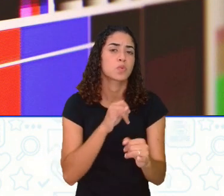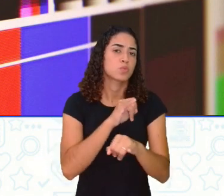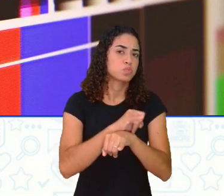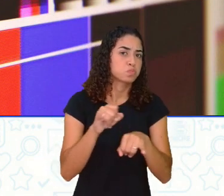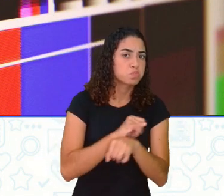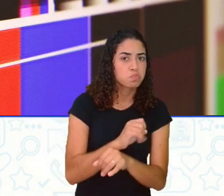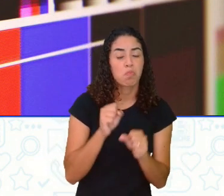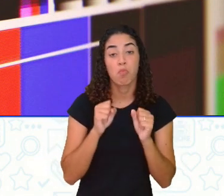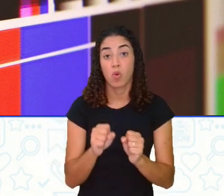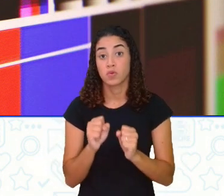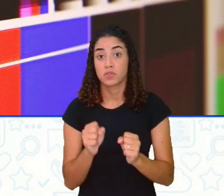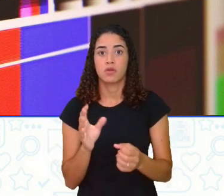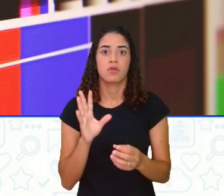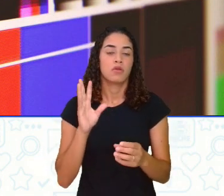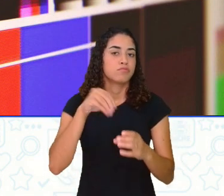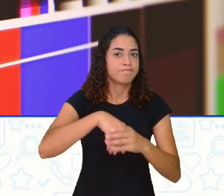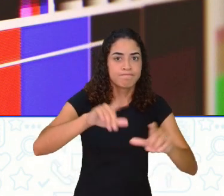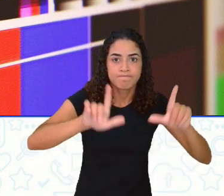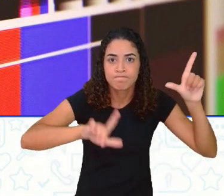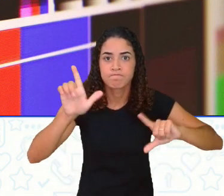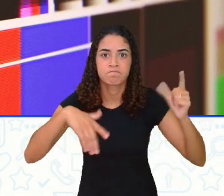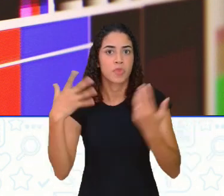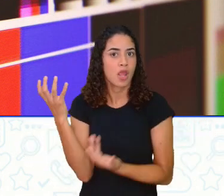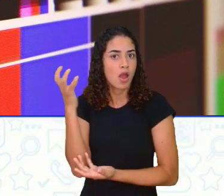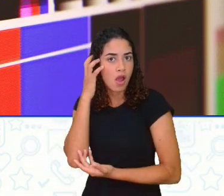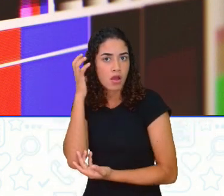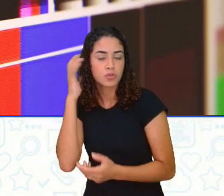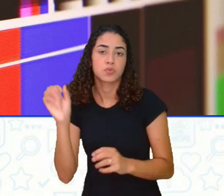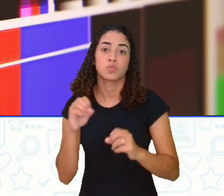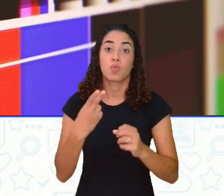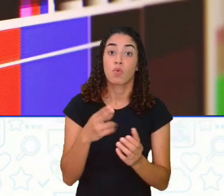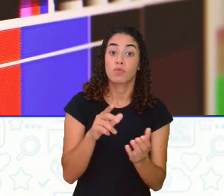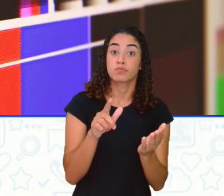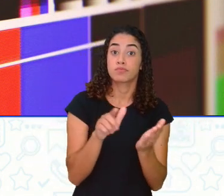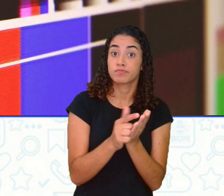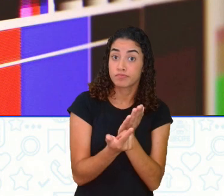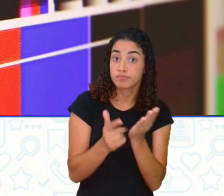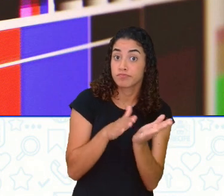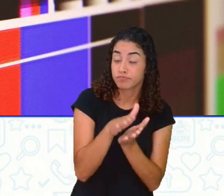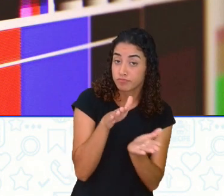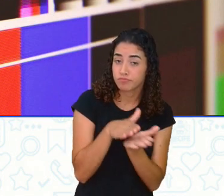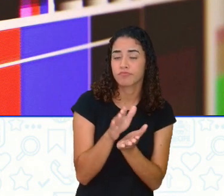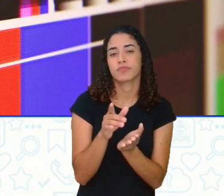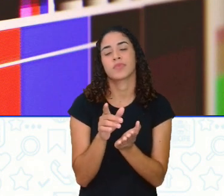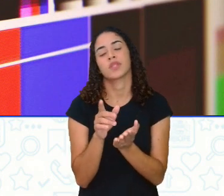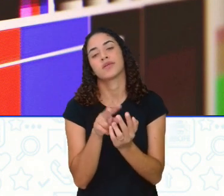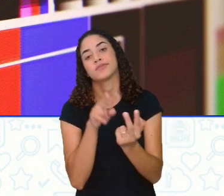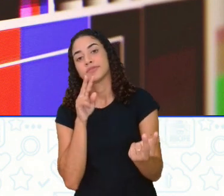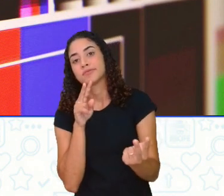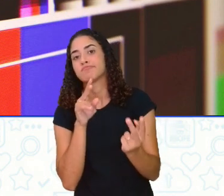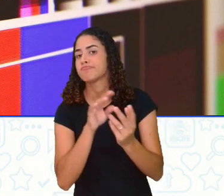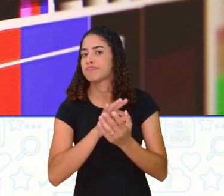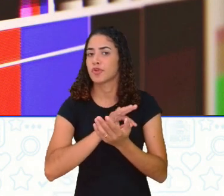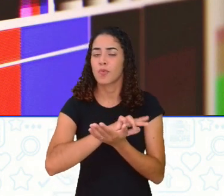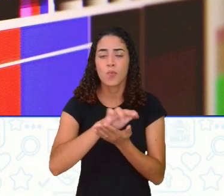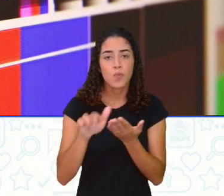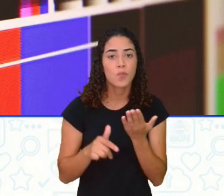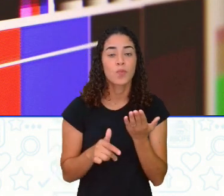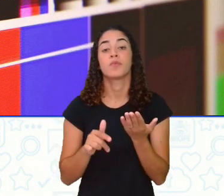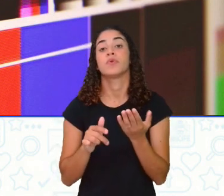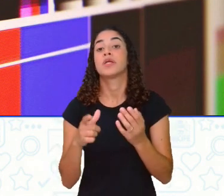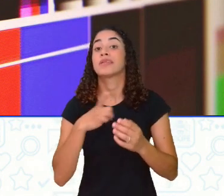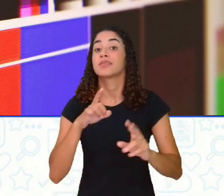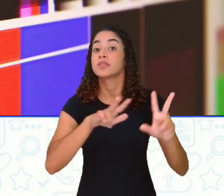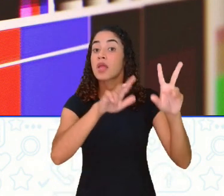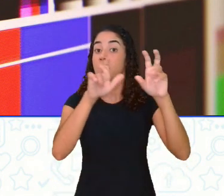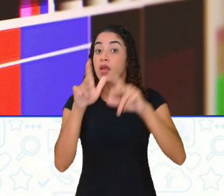ela vinculada à televisão, ao rádio, ou ao jornal impresso, ou ao jornal digital, a gente tem uma temática